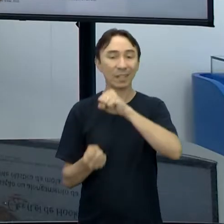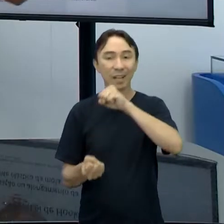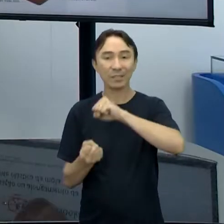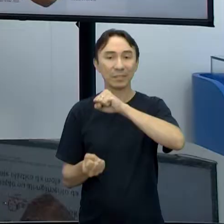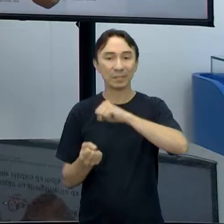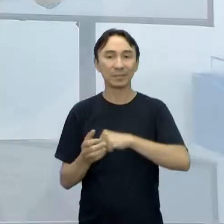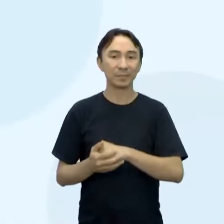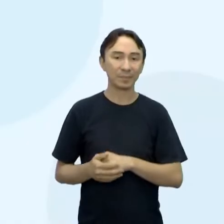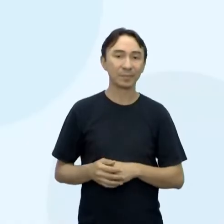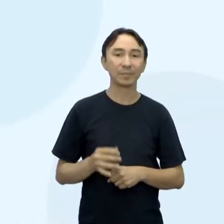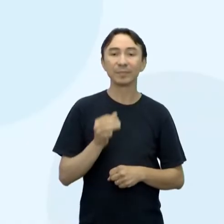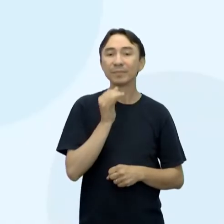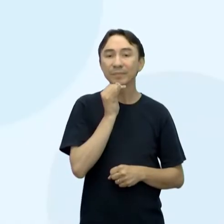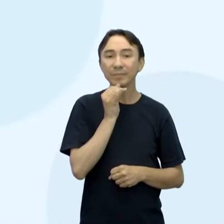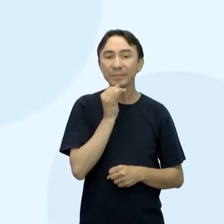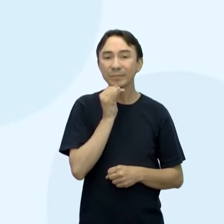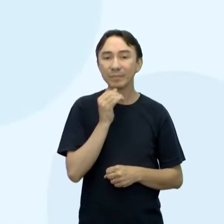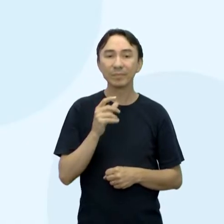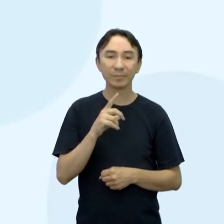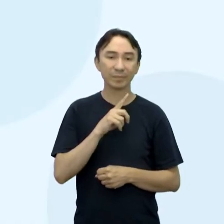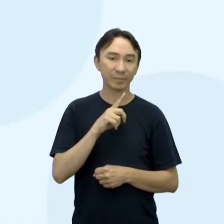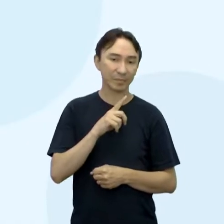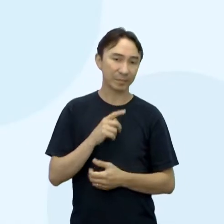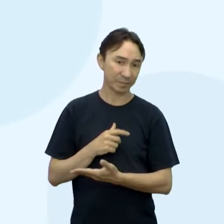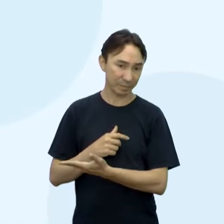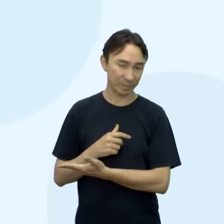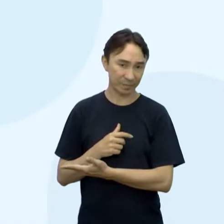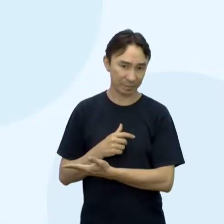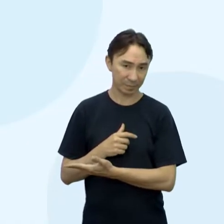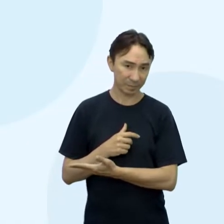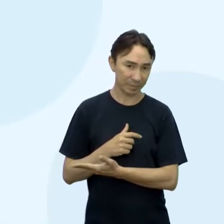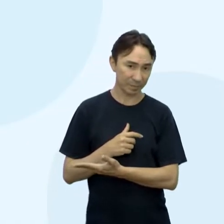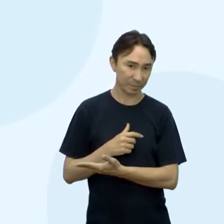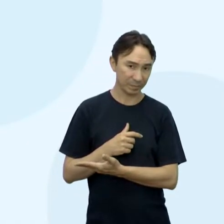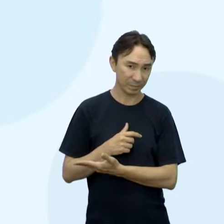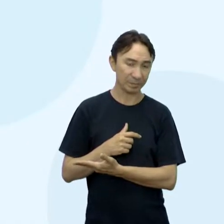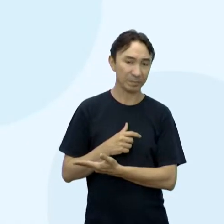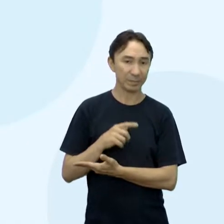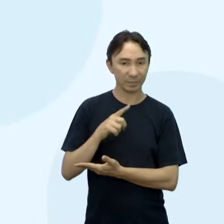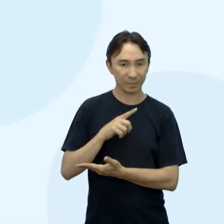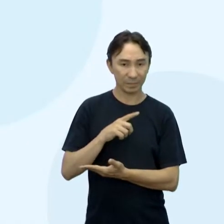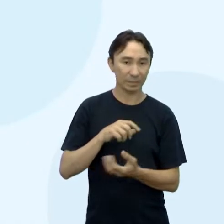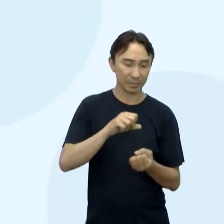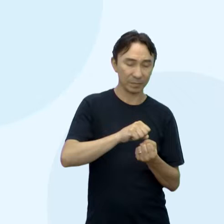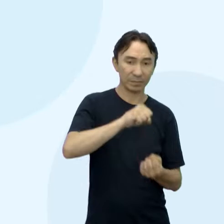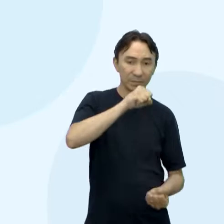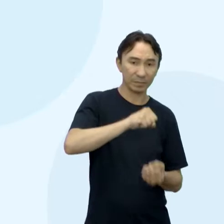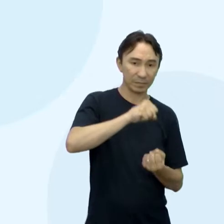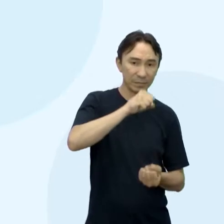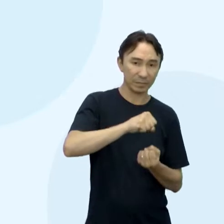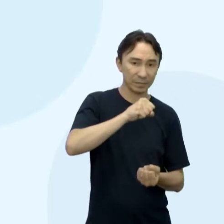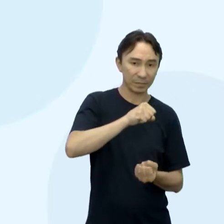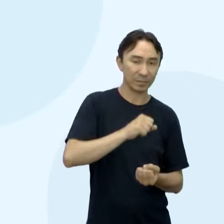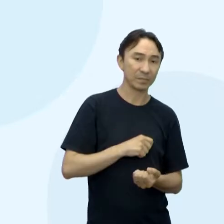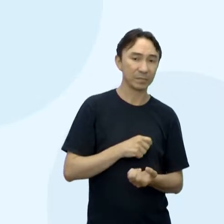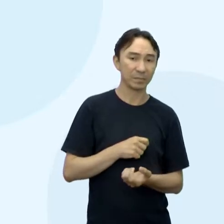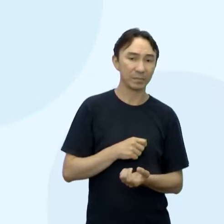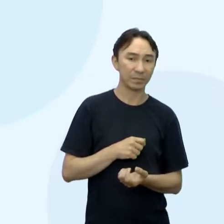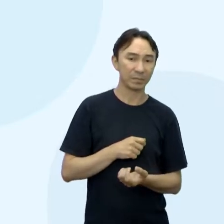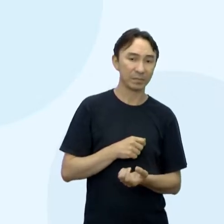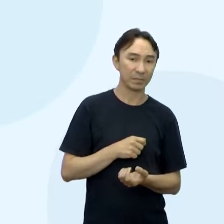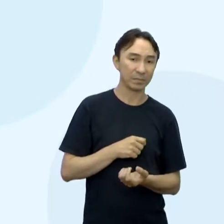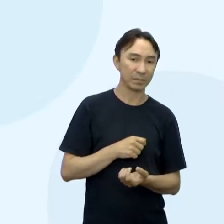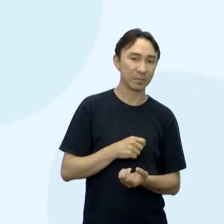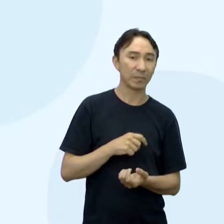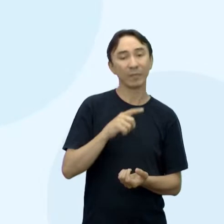assim, né, ó. Aqui tá, né, o sisteminha com a mola, certo? A molinha aqui dentro. E aqui tem